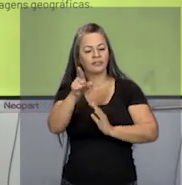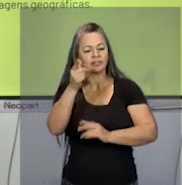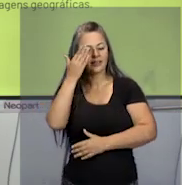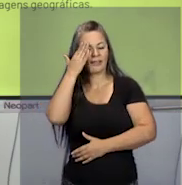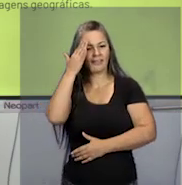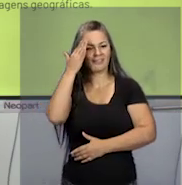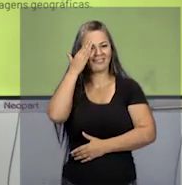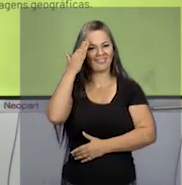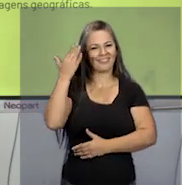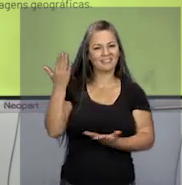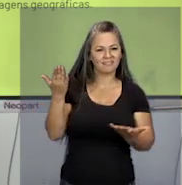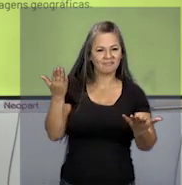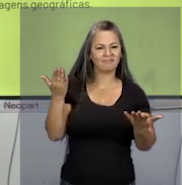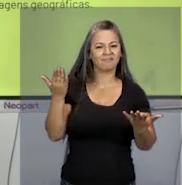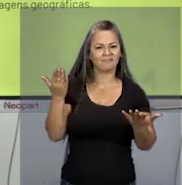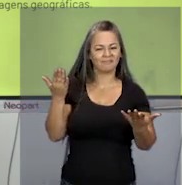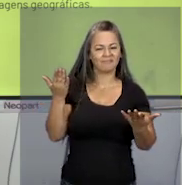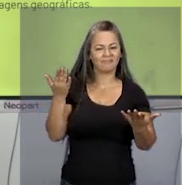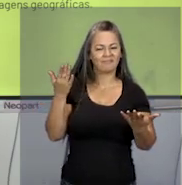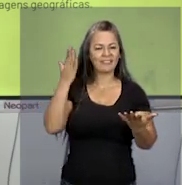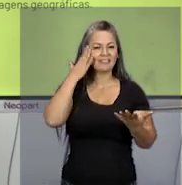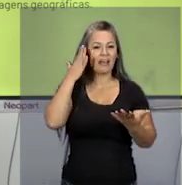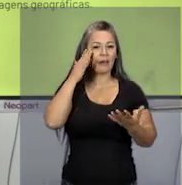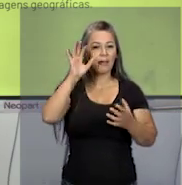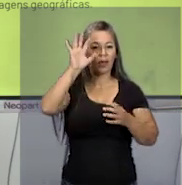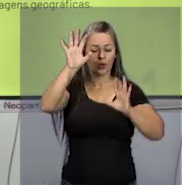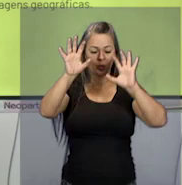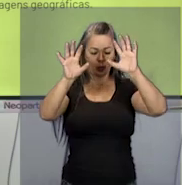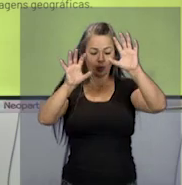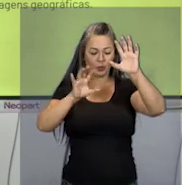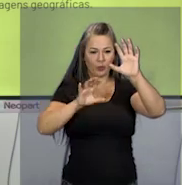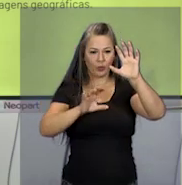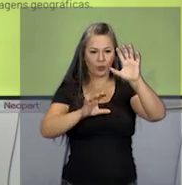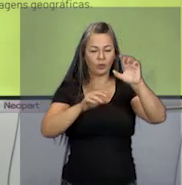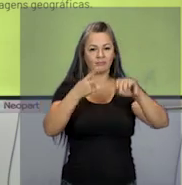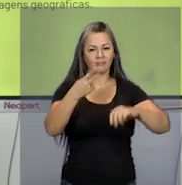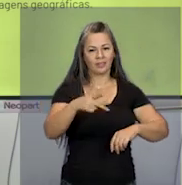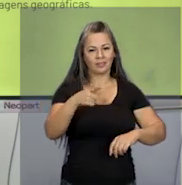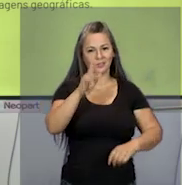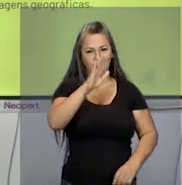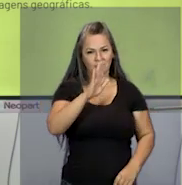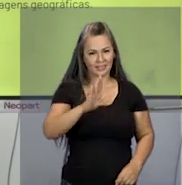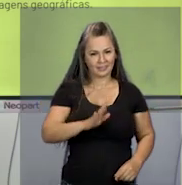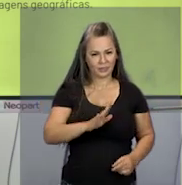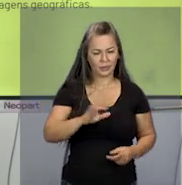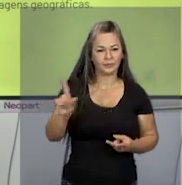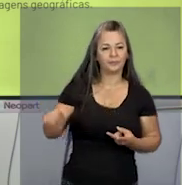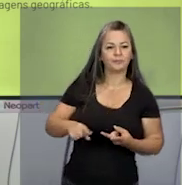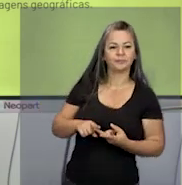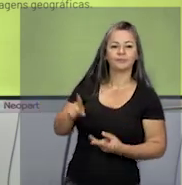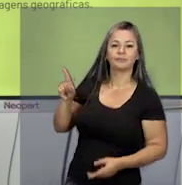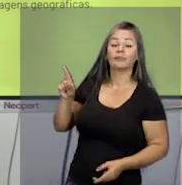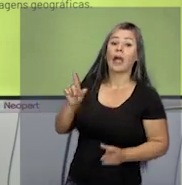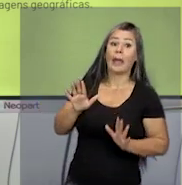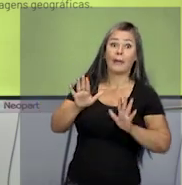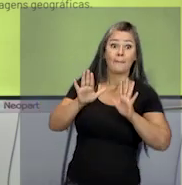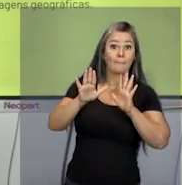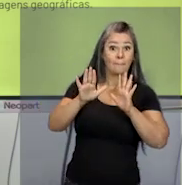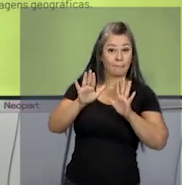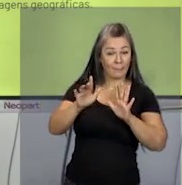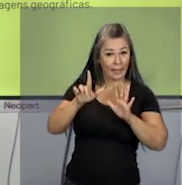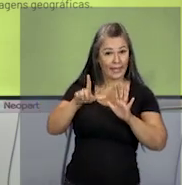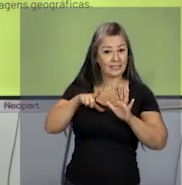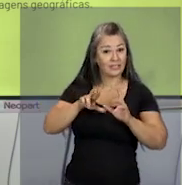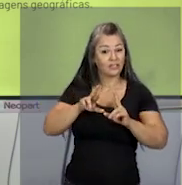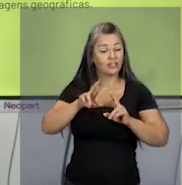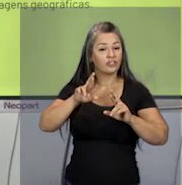essas diferenças entre regiões do Brasil, tá? Lá, no caso, novamente, não respeita os estados, né? As regiões apresentam